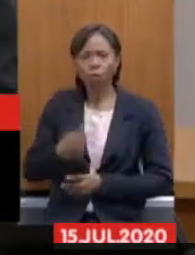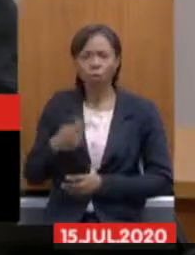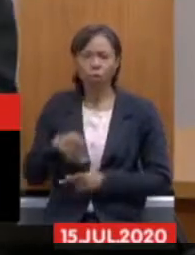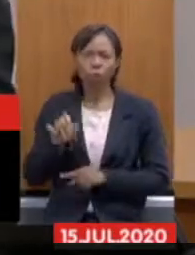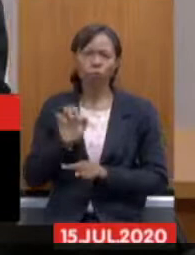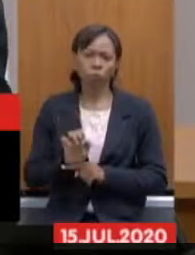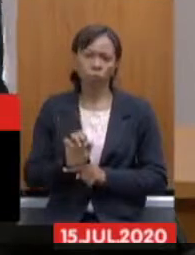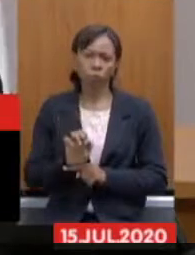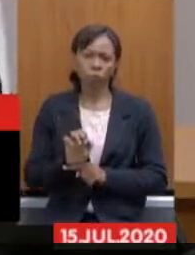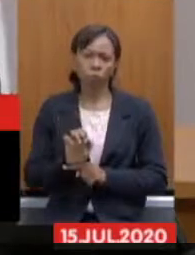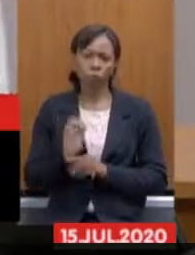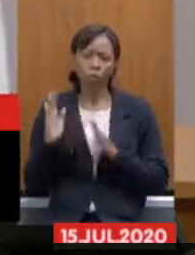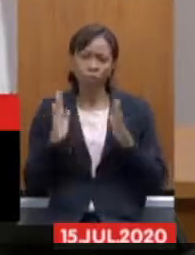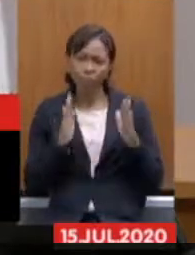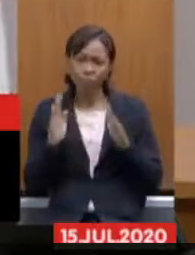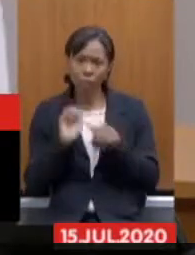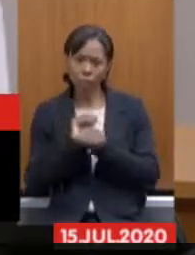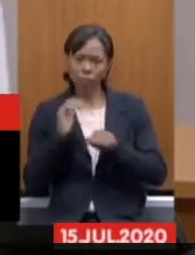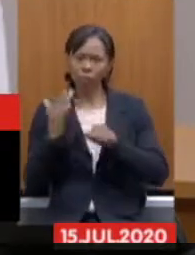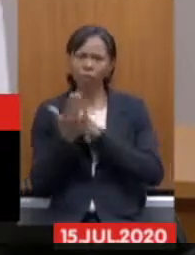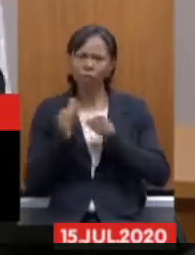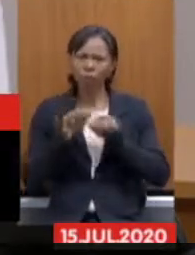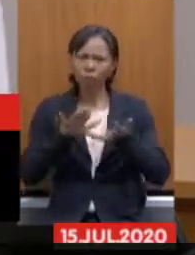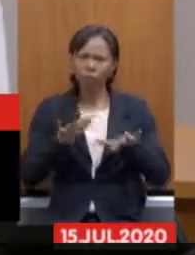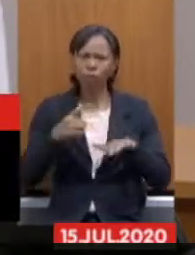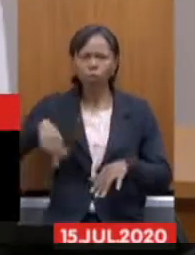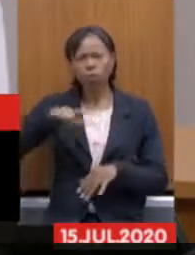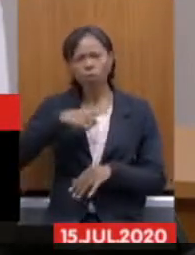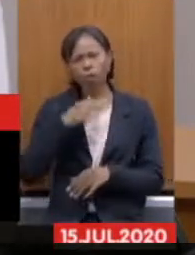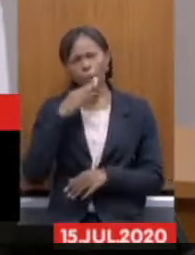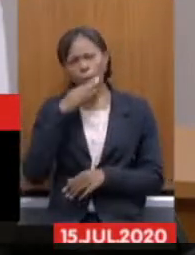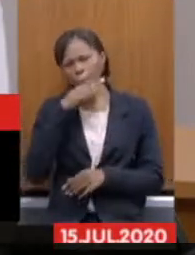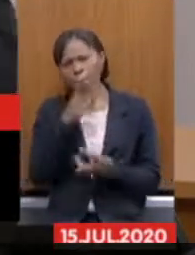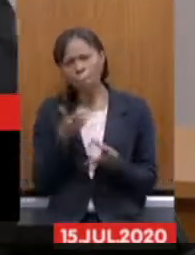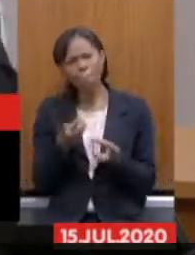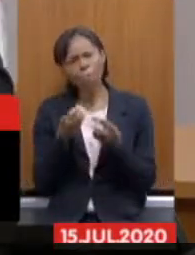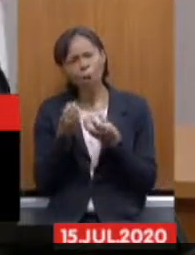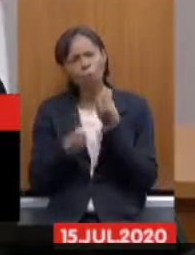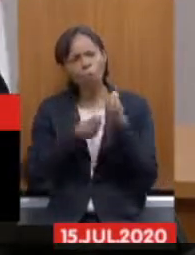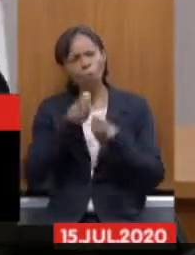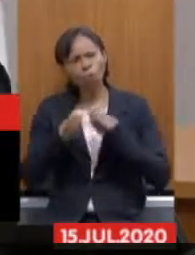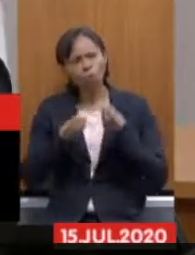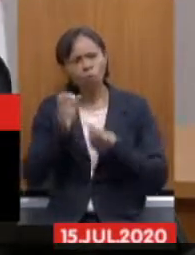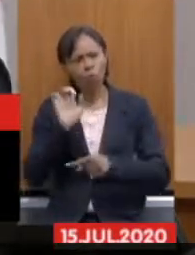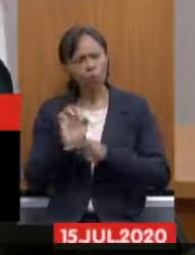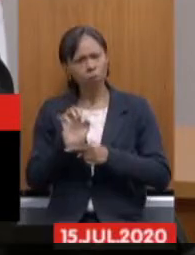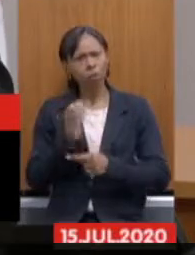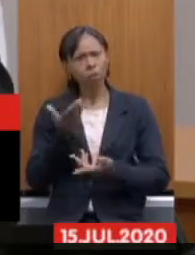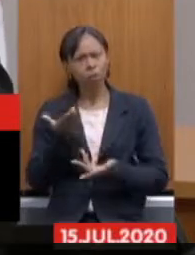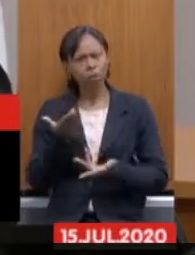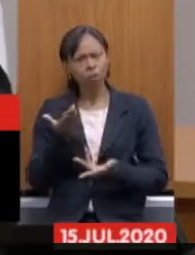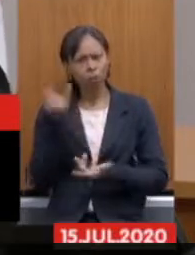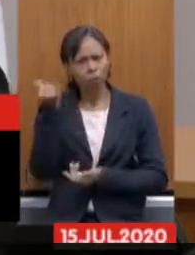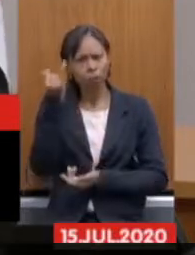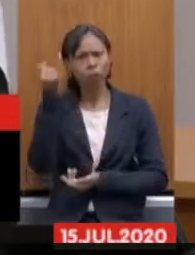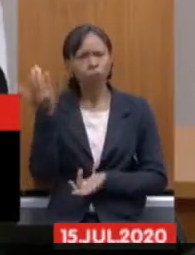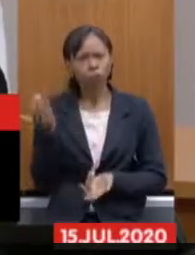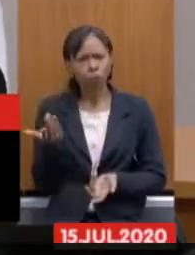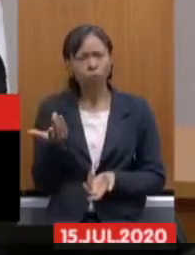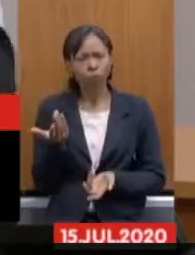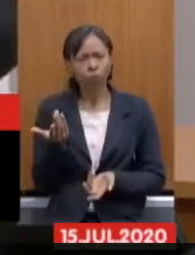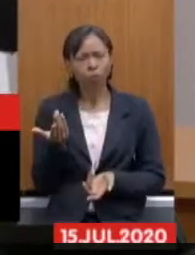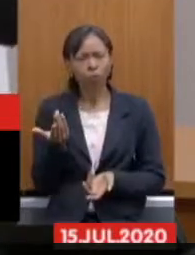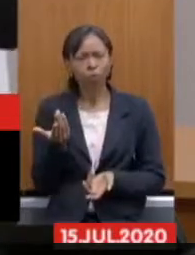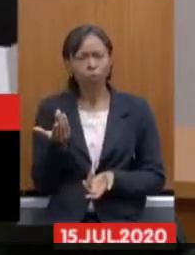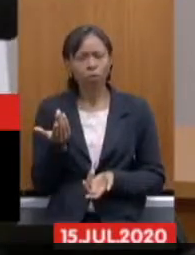um tempo de pandemia nós estamos percebendo o quanto que o estado tem sido importante e